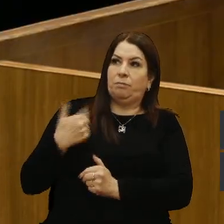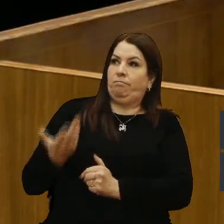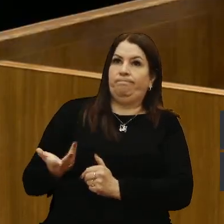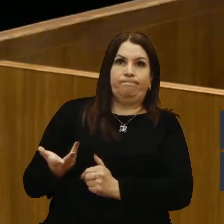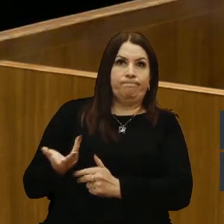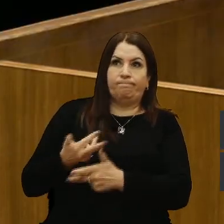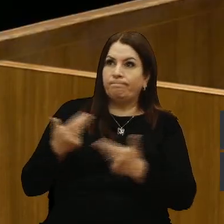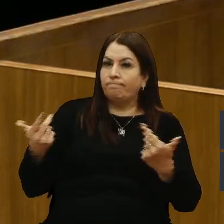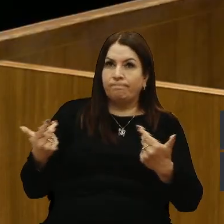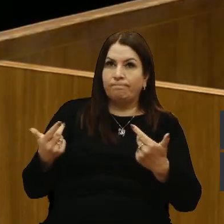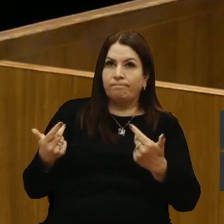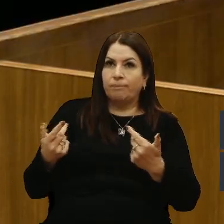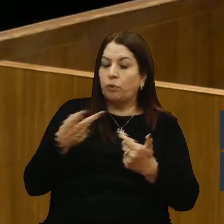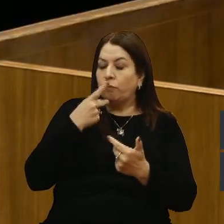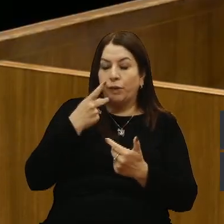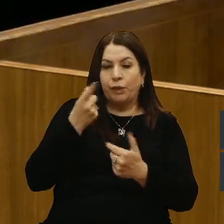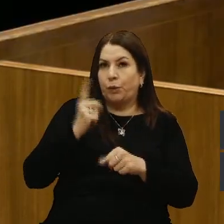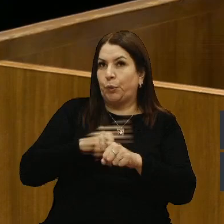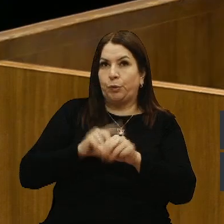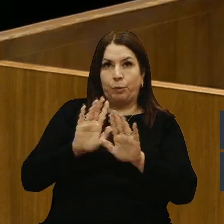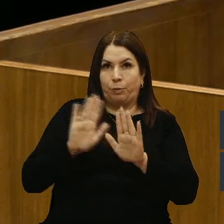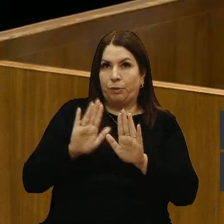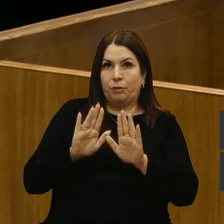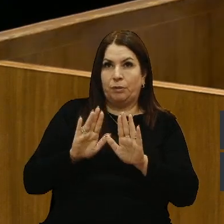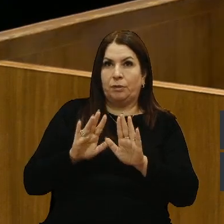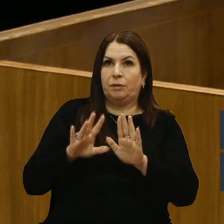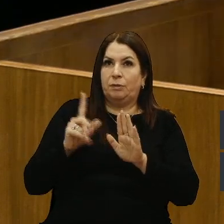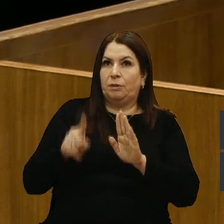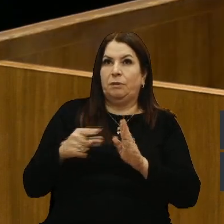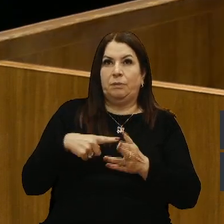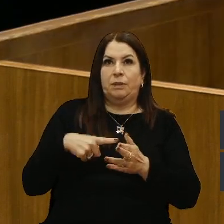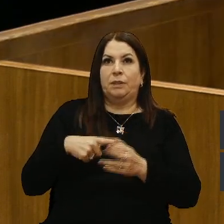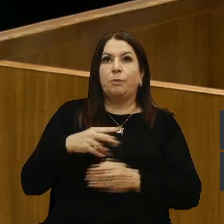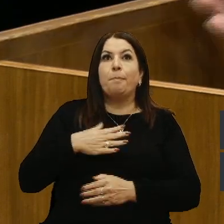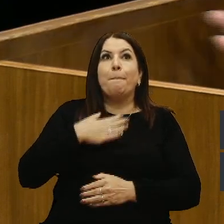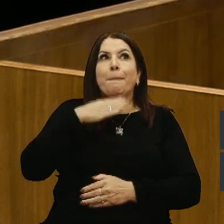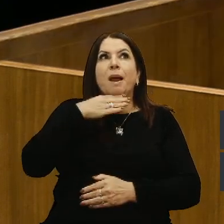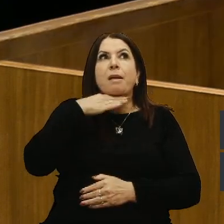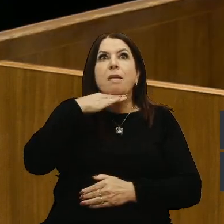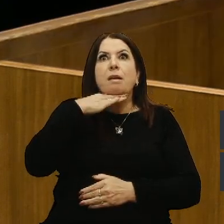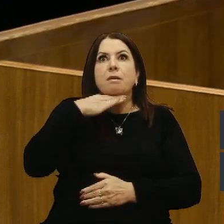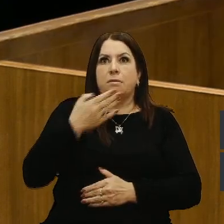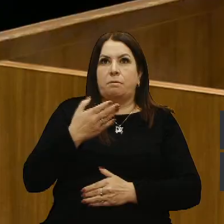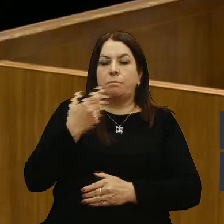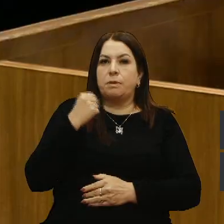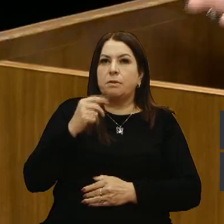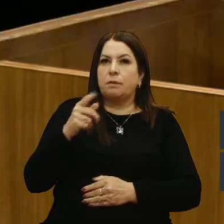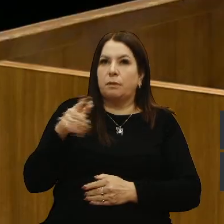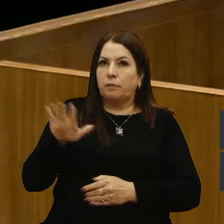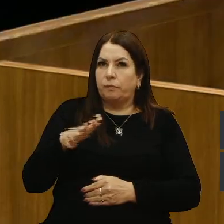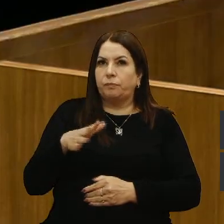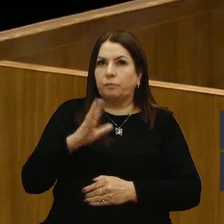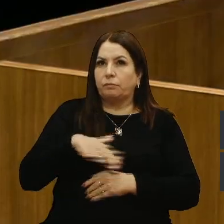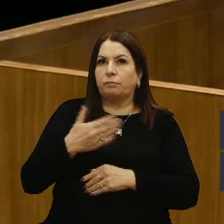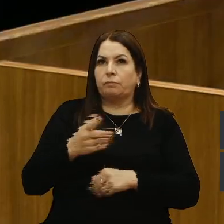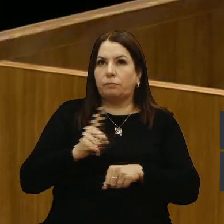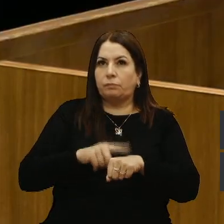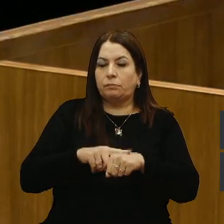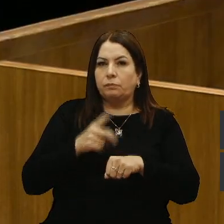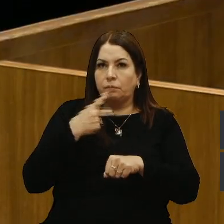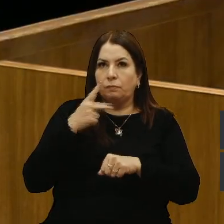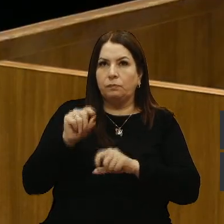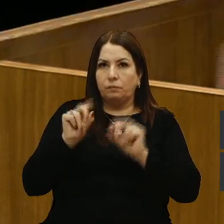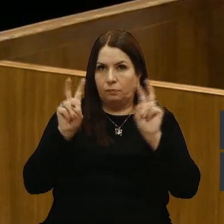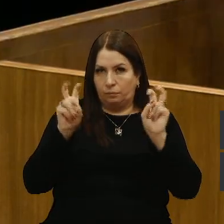são coisas que eu não falei em outro momento, mas que estão trancadas aqui e a gente precisaria, talvez, muito mais tempo para falar sobre